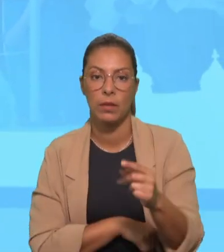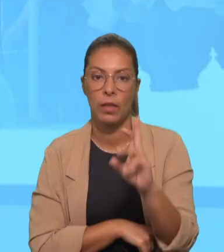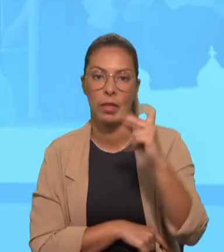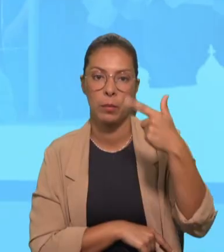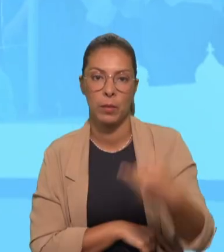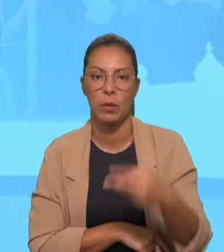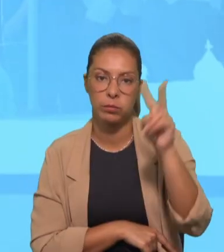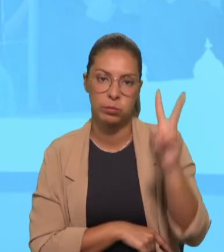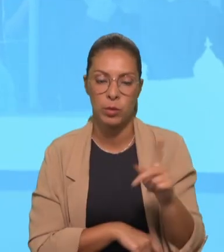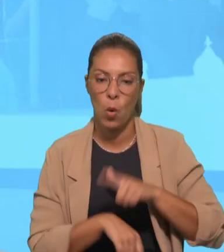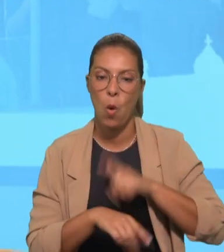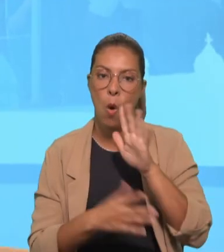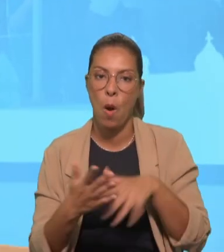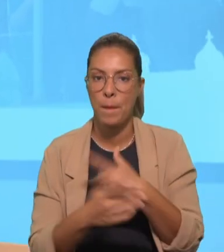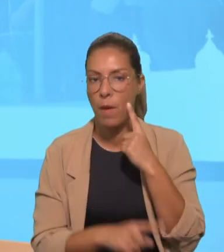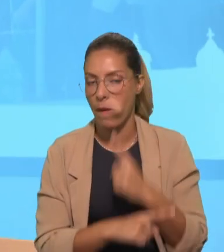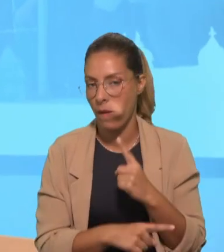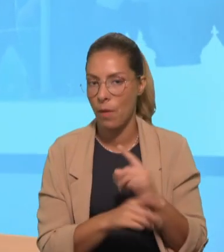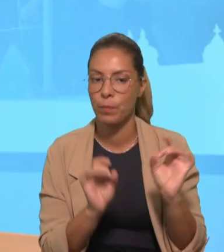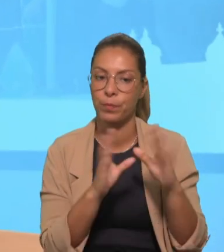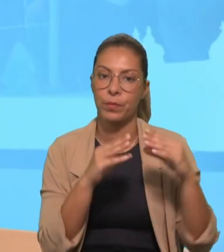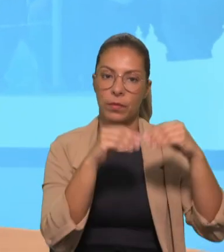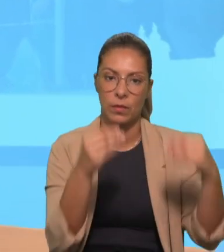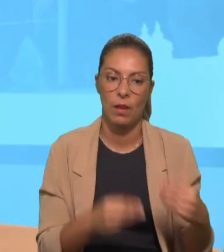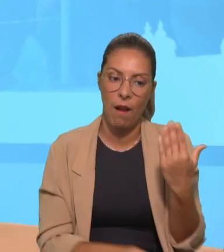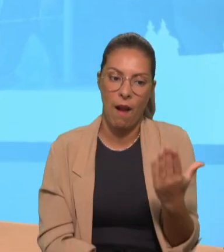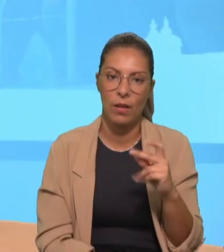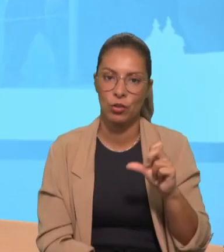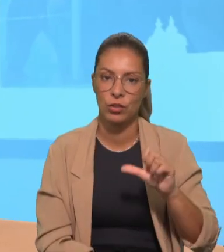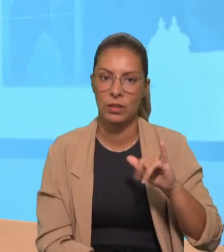mesmo horário, ou então procure-nos no portal de informação em